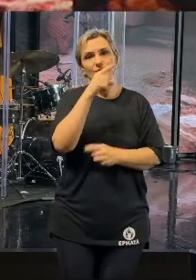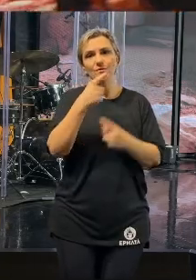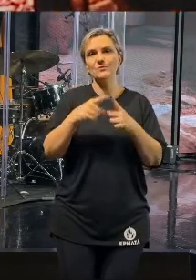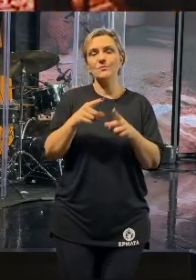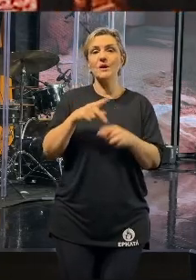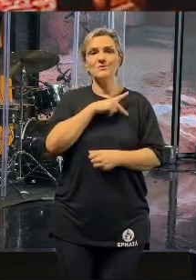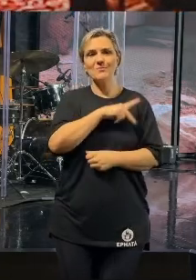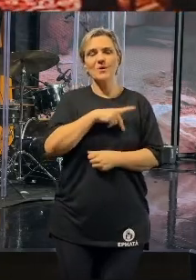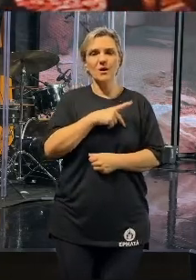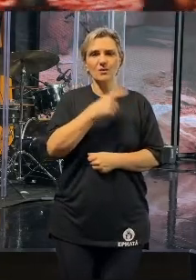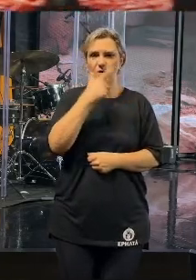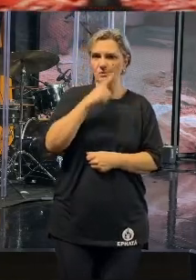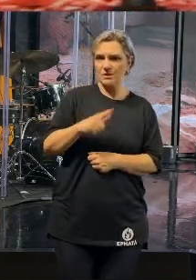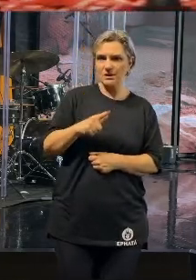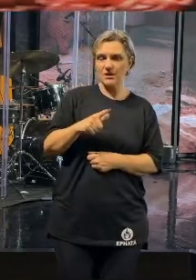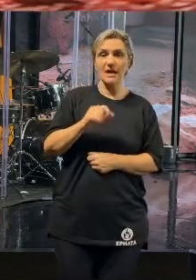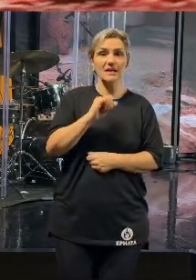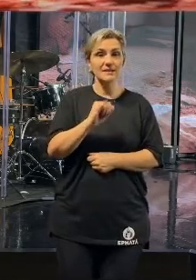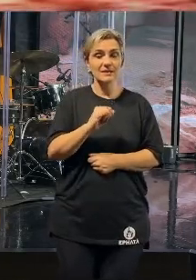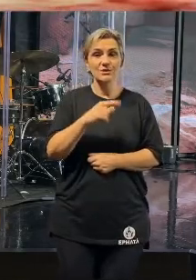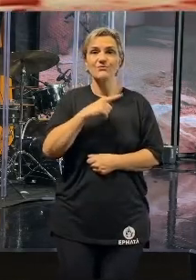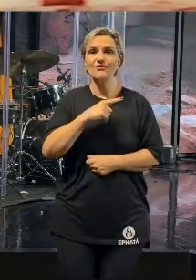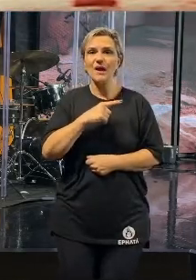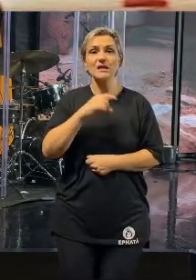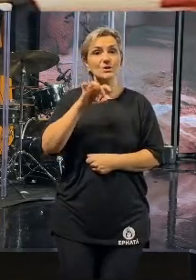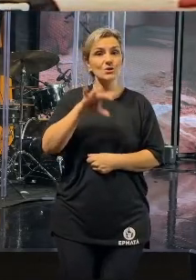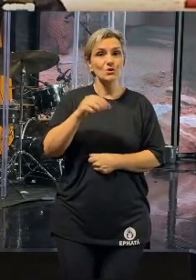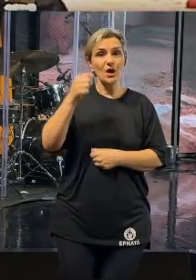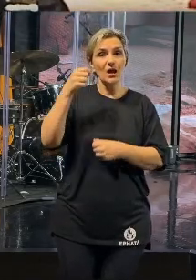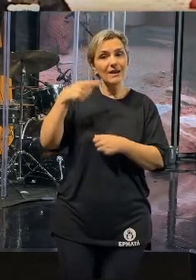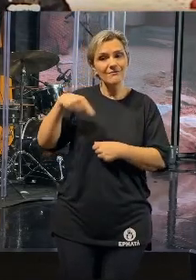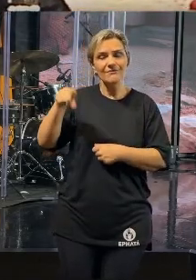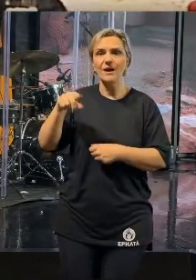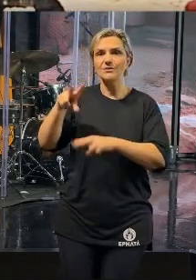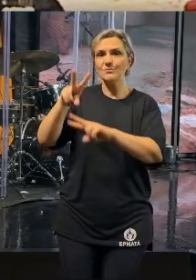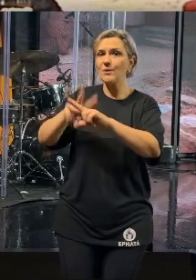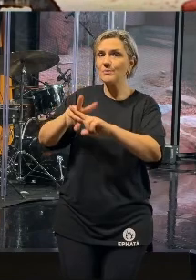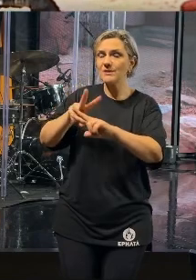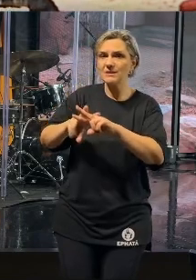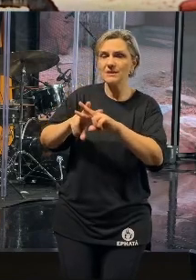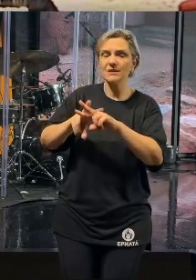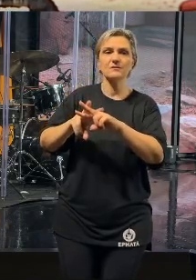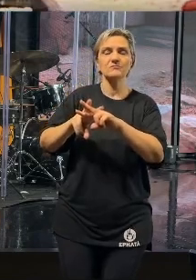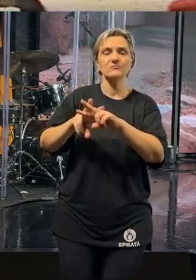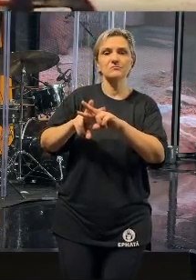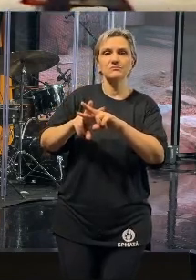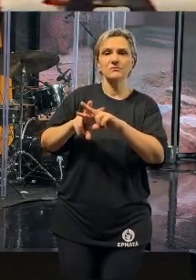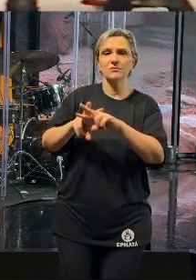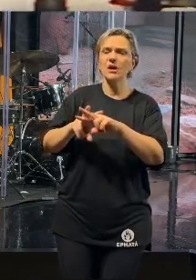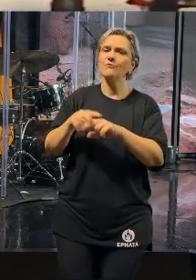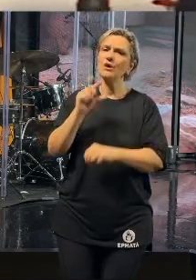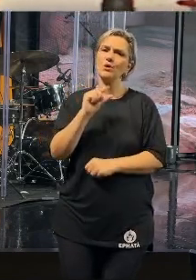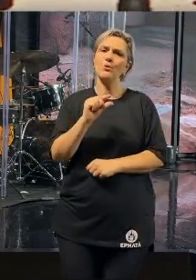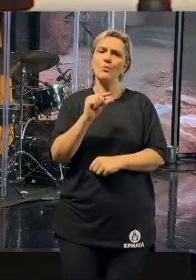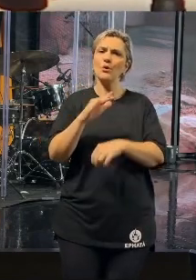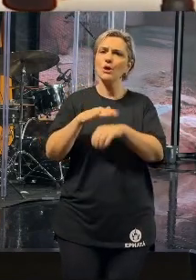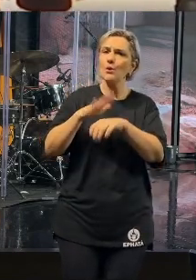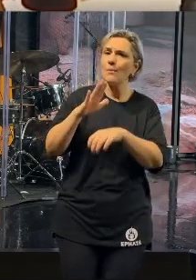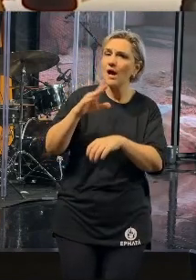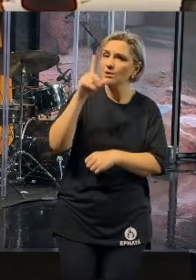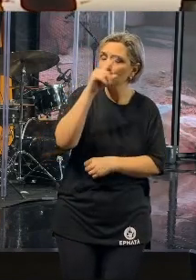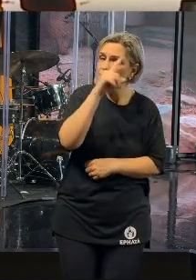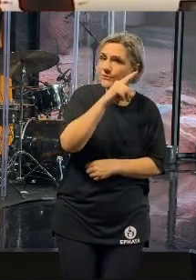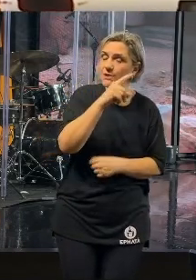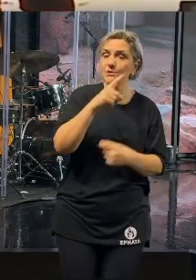dava um jeito. Se só tivessem lançado Paulo na prisão, ficaria um pouco mais